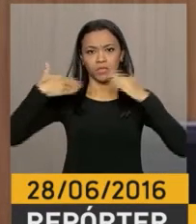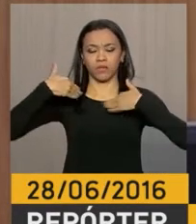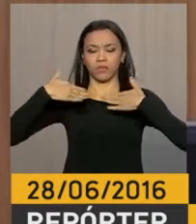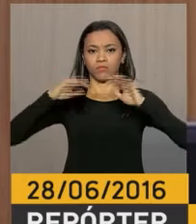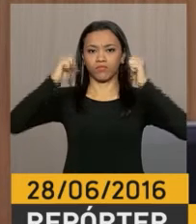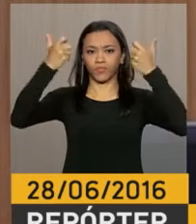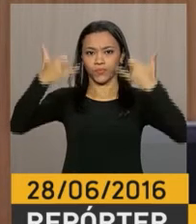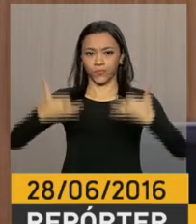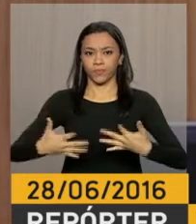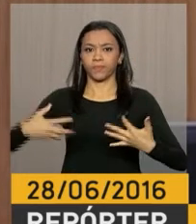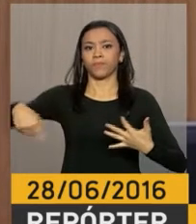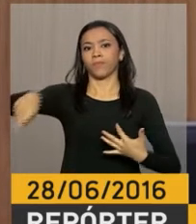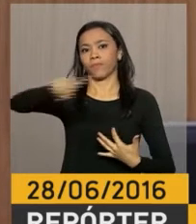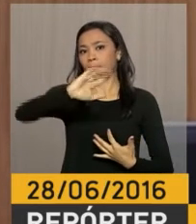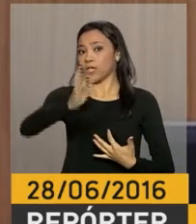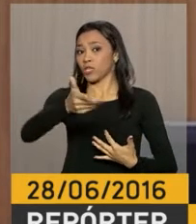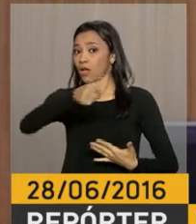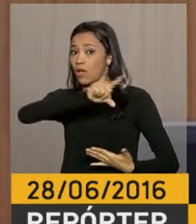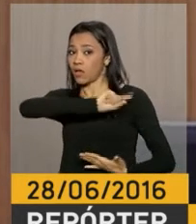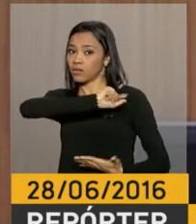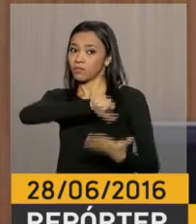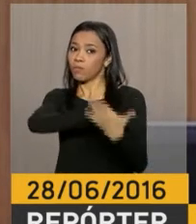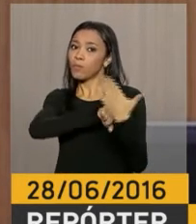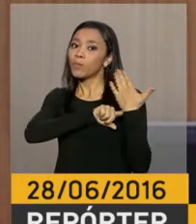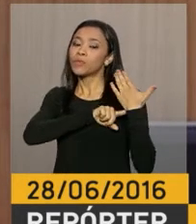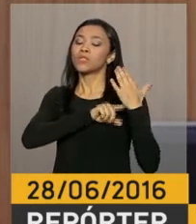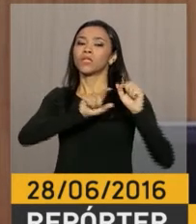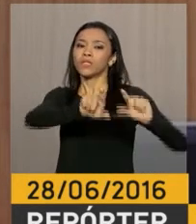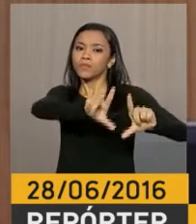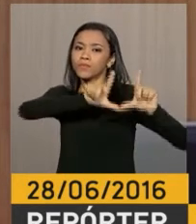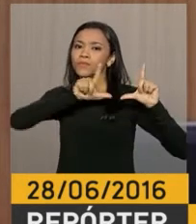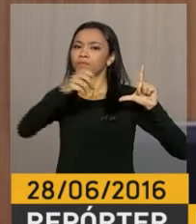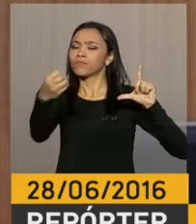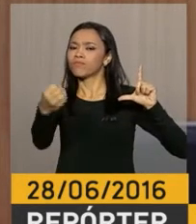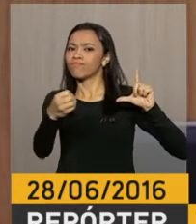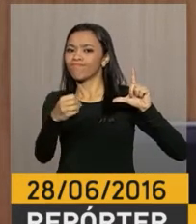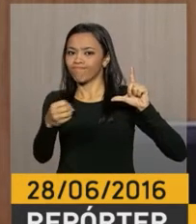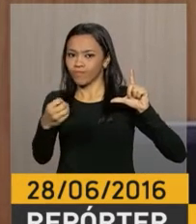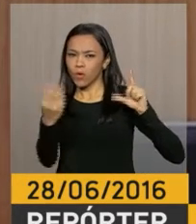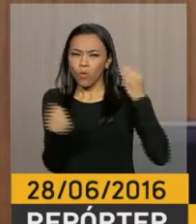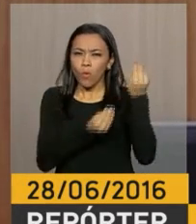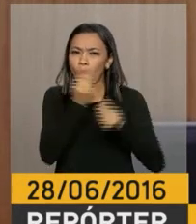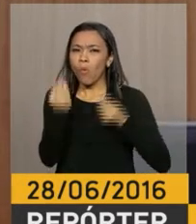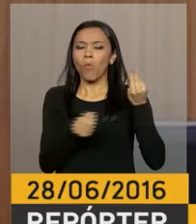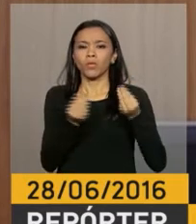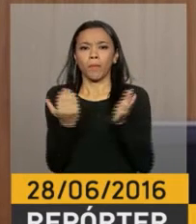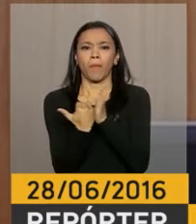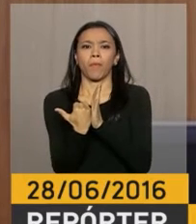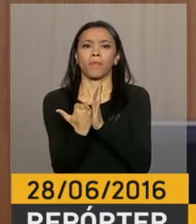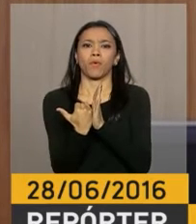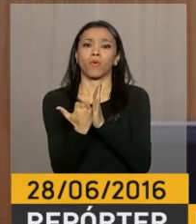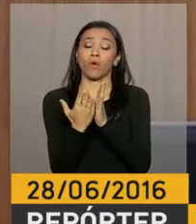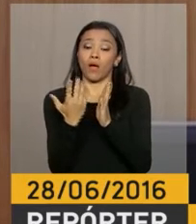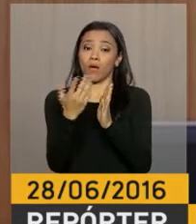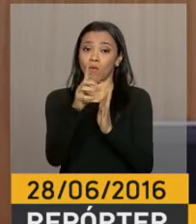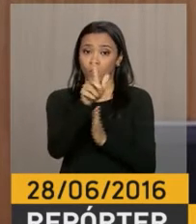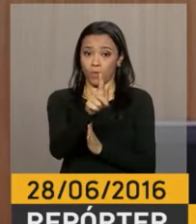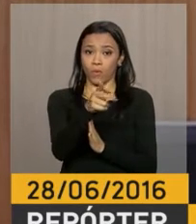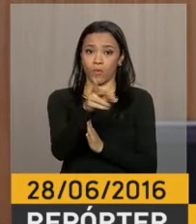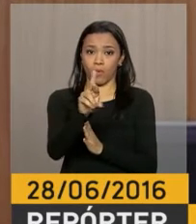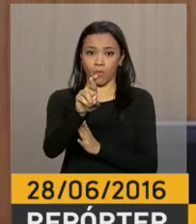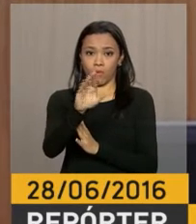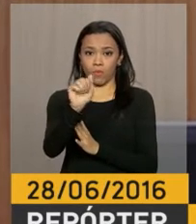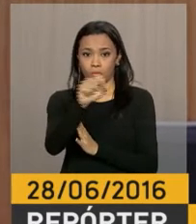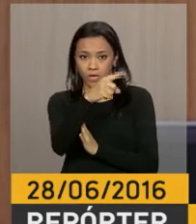lá no gráfico relativo à expectativa de produção de grãos, com queda bastante acentuada, isso nos